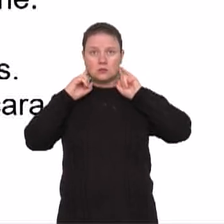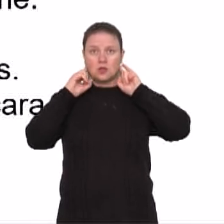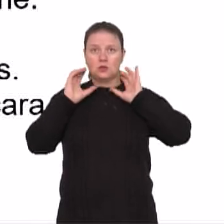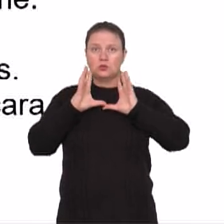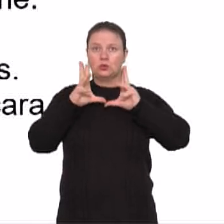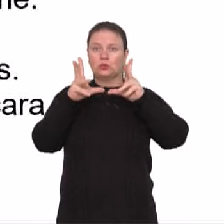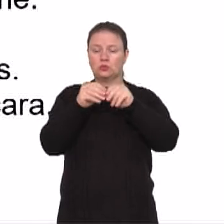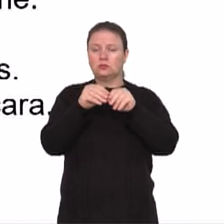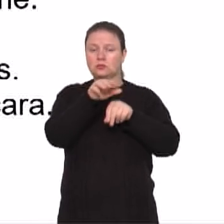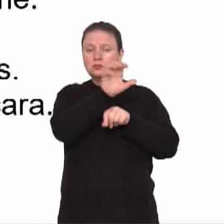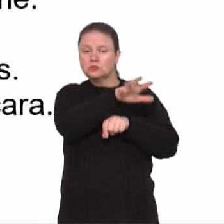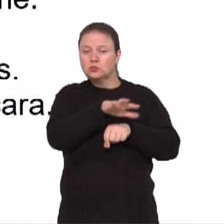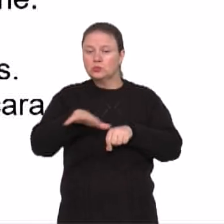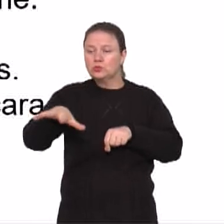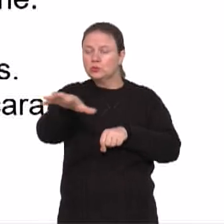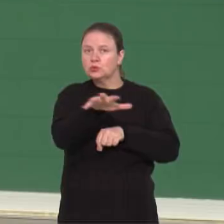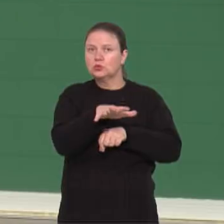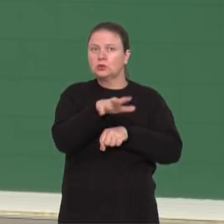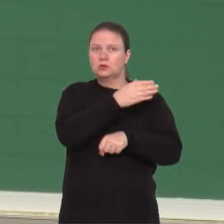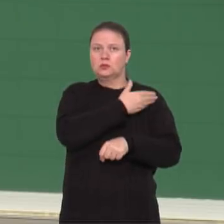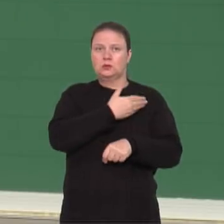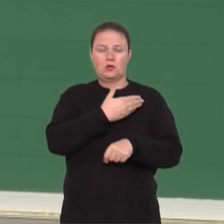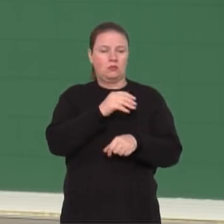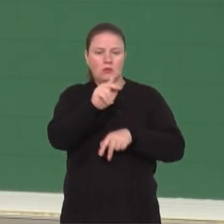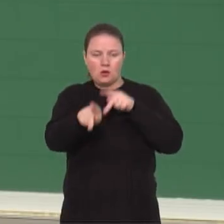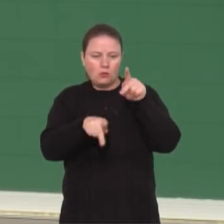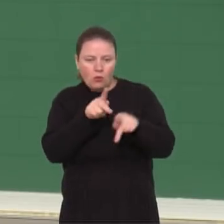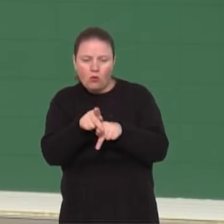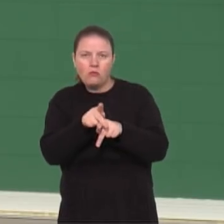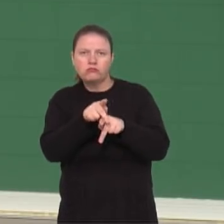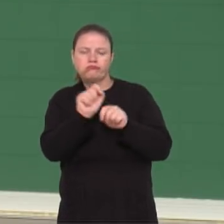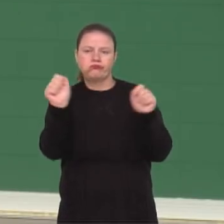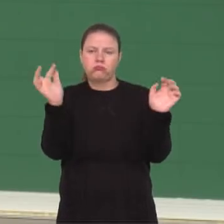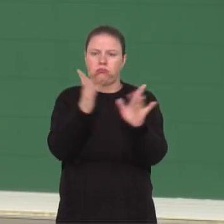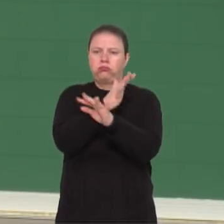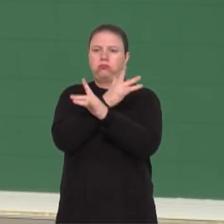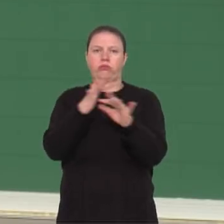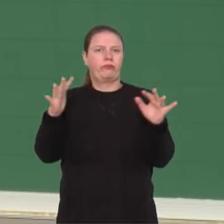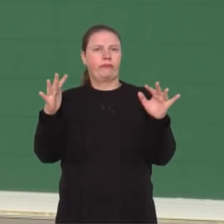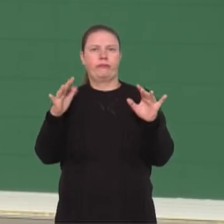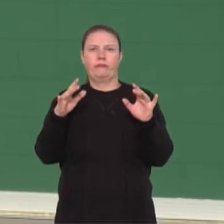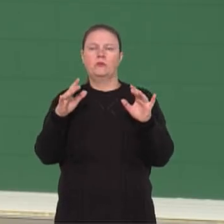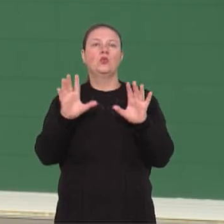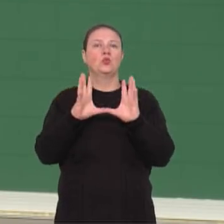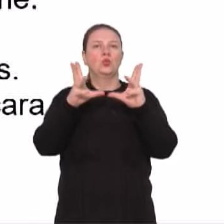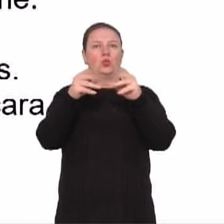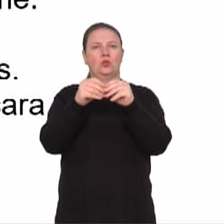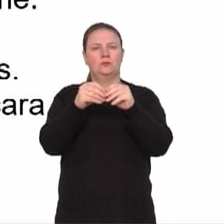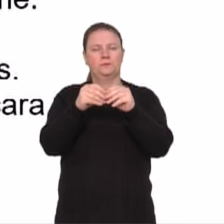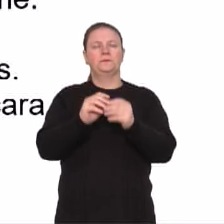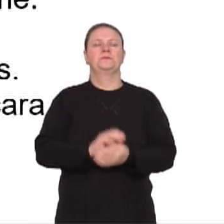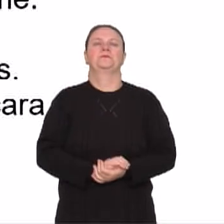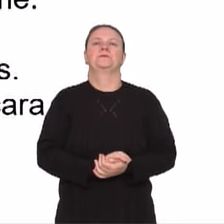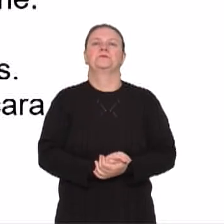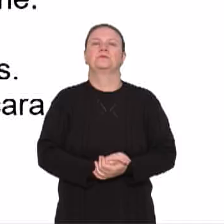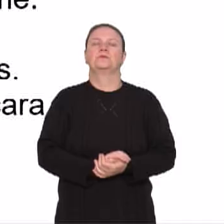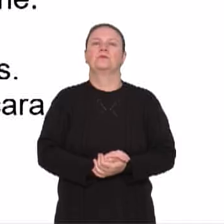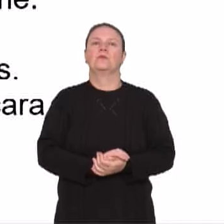públicos, né? Já é uma determinação aí da maioria das cidades no nosso país. Então, na